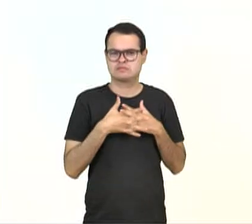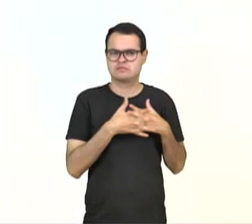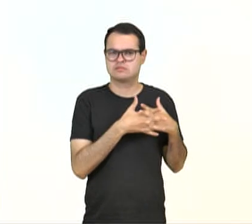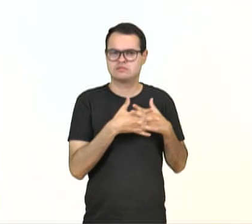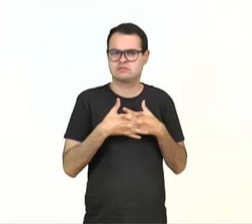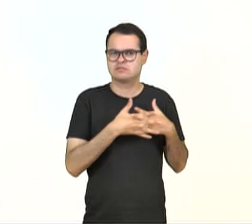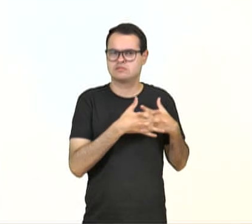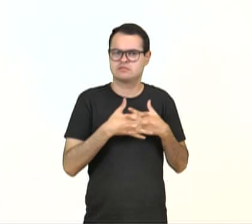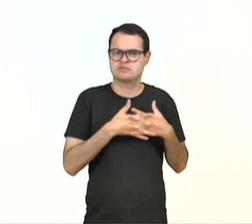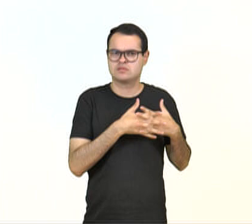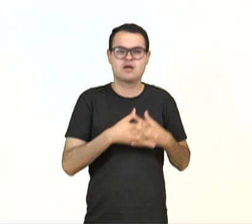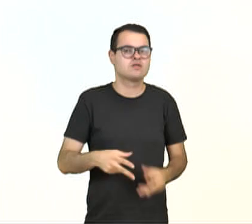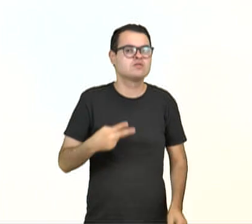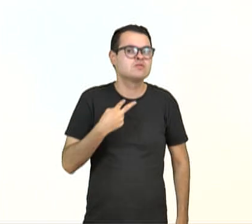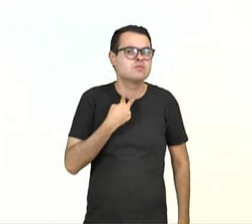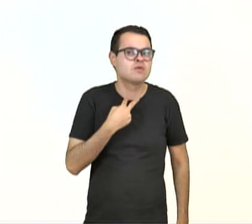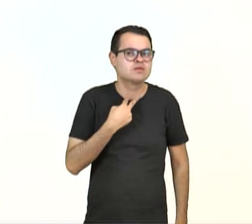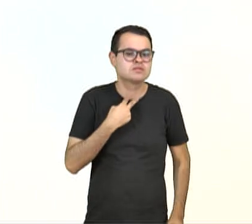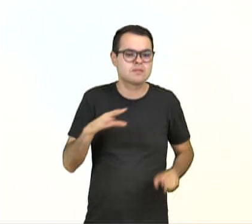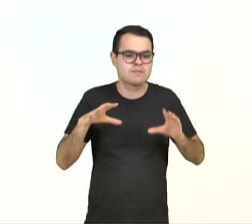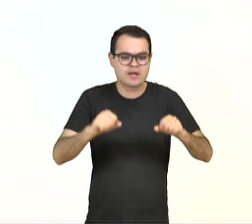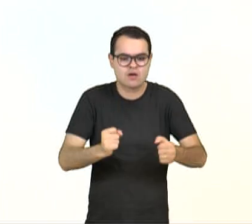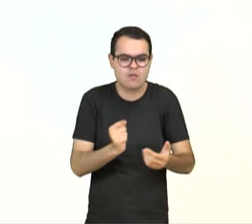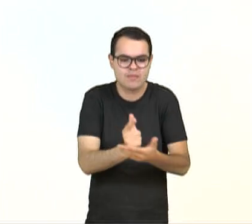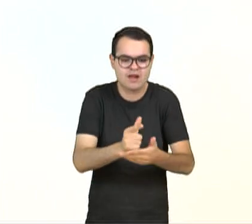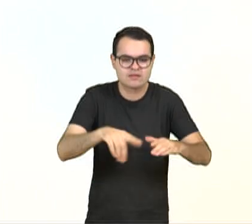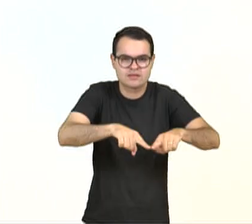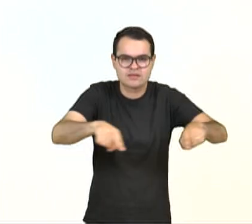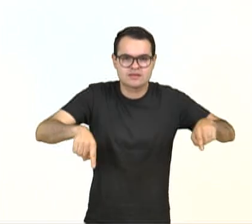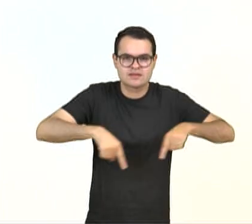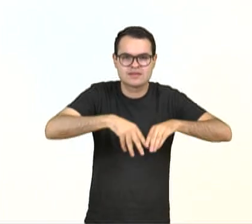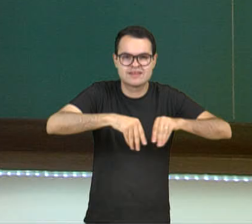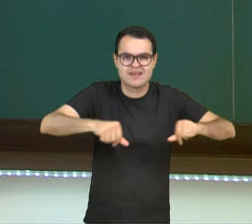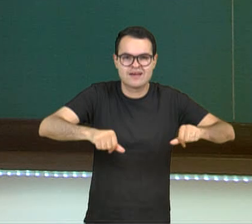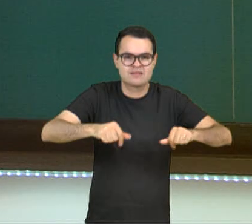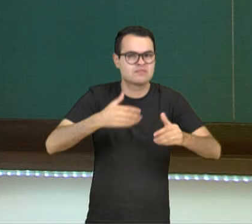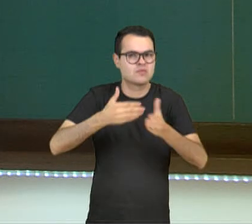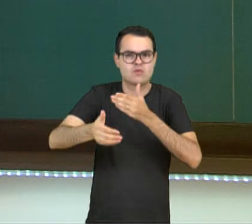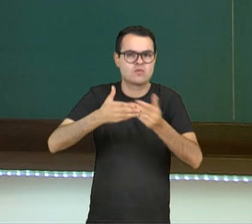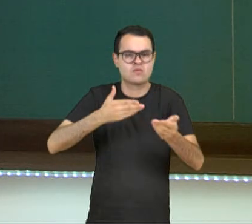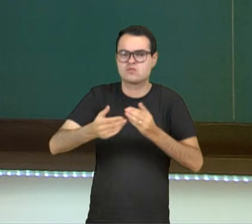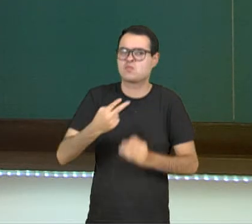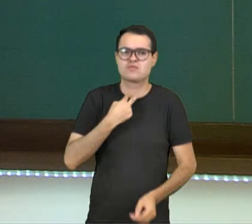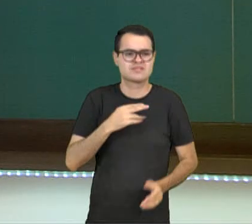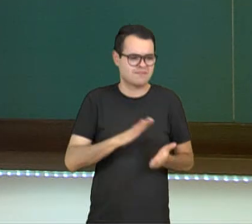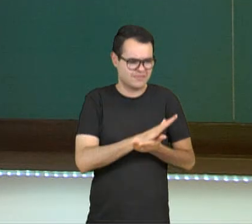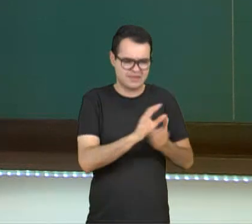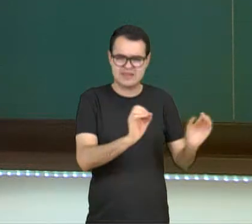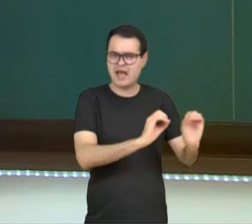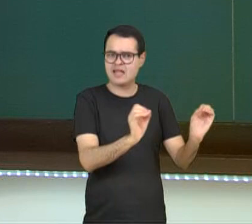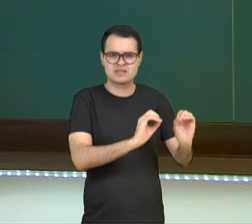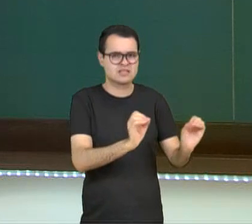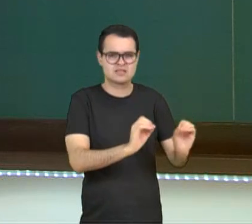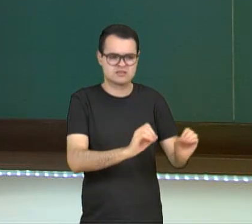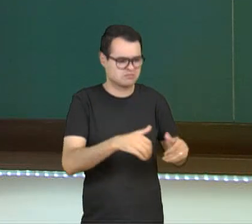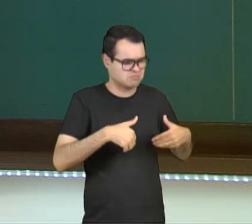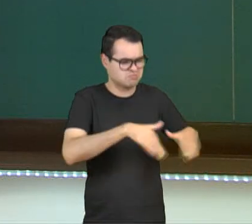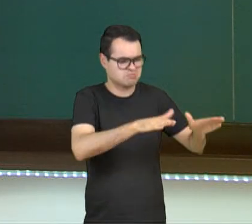Não poderiam adquirir terras na maior parte do país, nem nada, eles não podiam nada. Eles